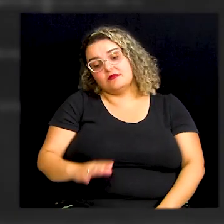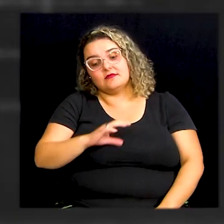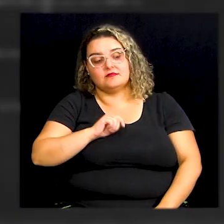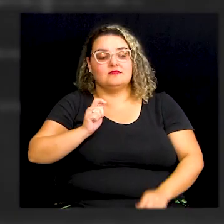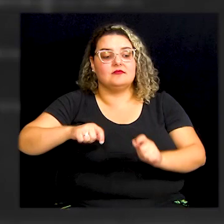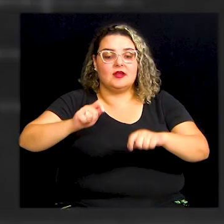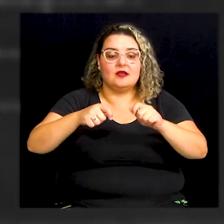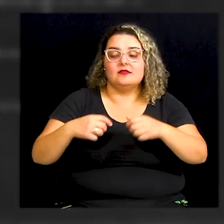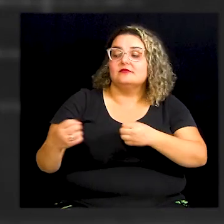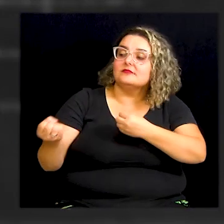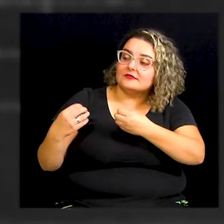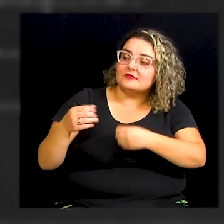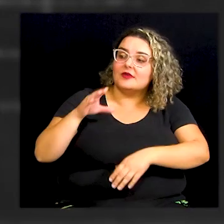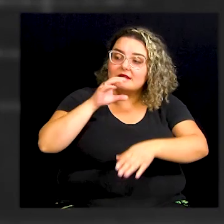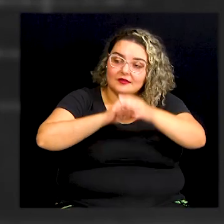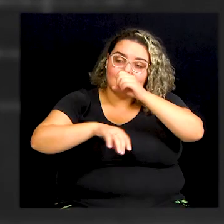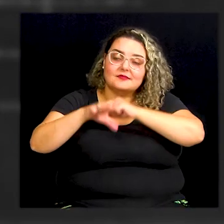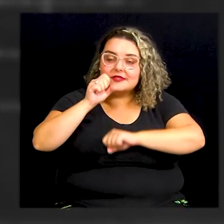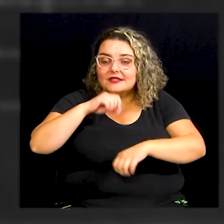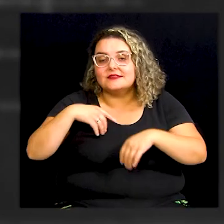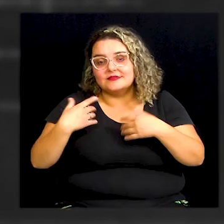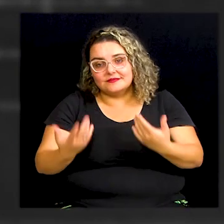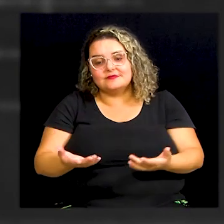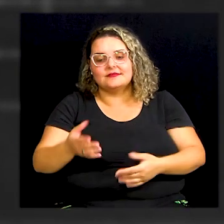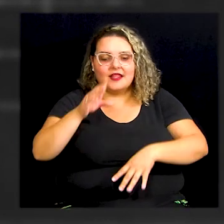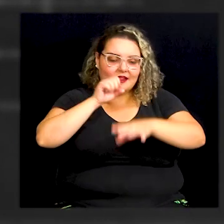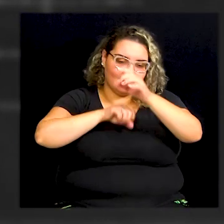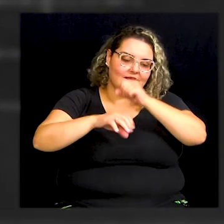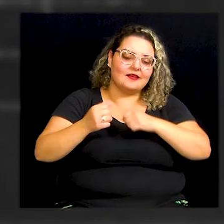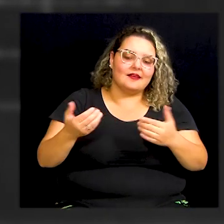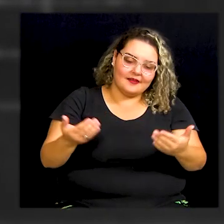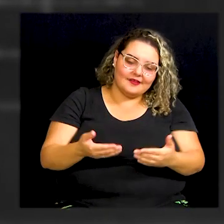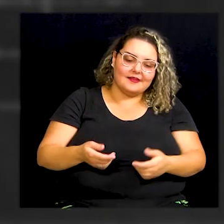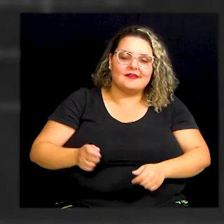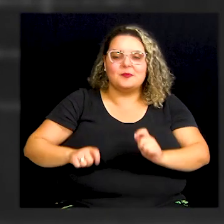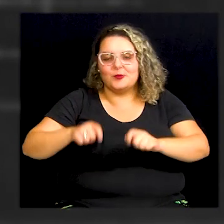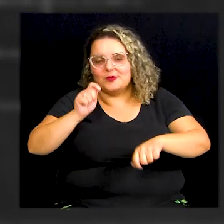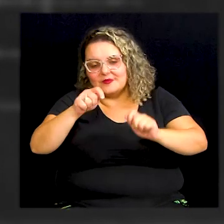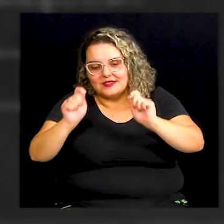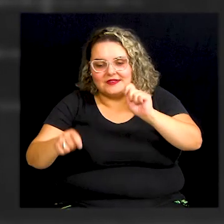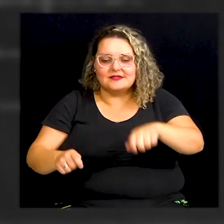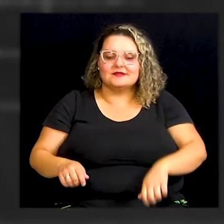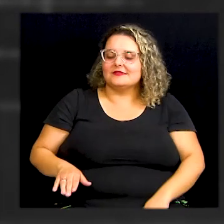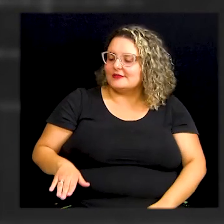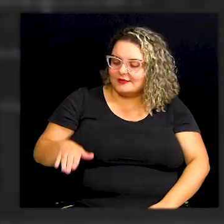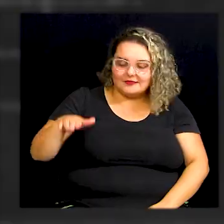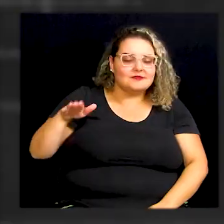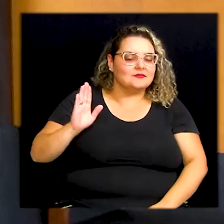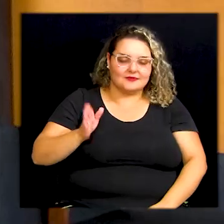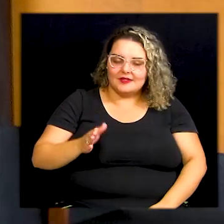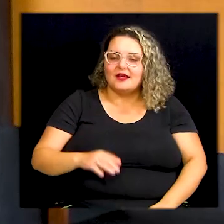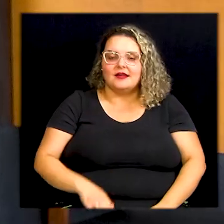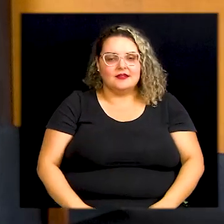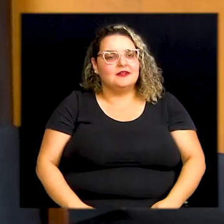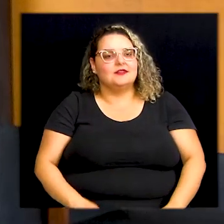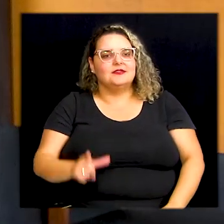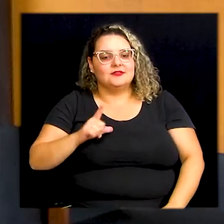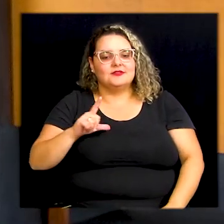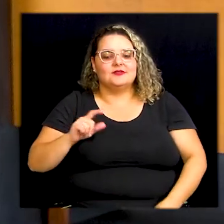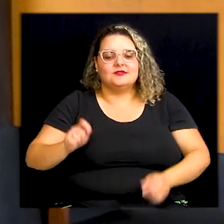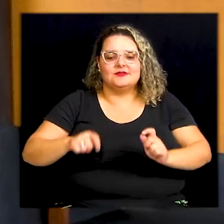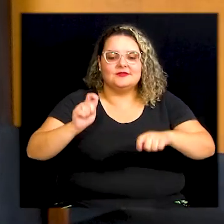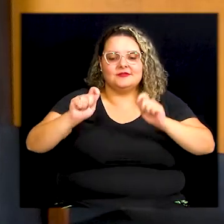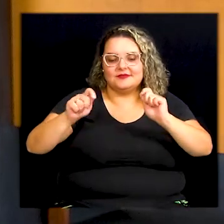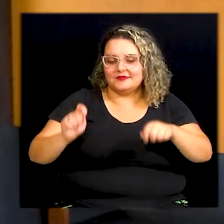ele foi me ensinando, comecei a aprender, aí aprendi, agora eu sei tocar bateria. Desde pequenininho eu já toco, já tinha